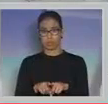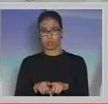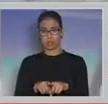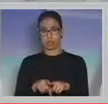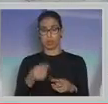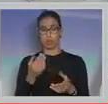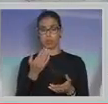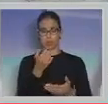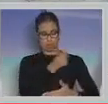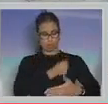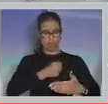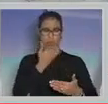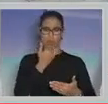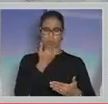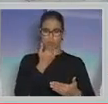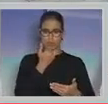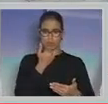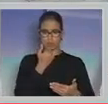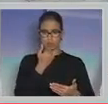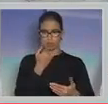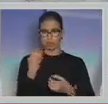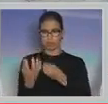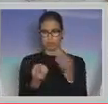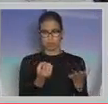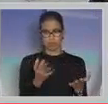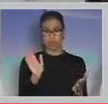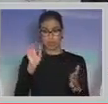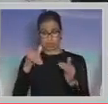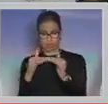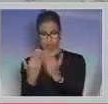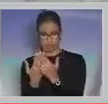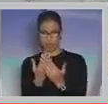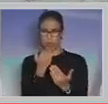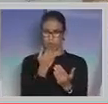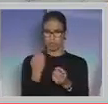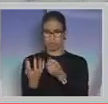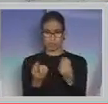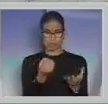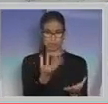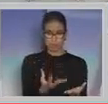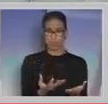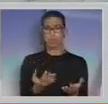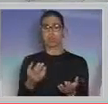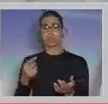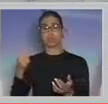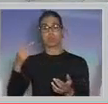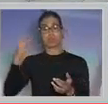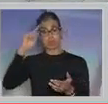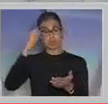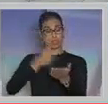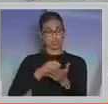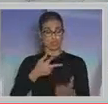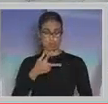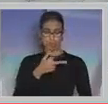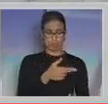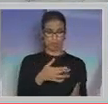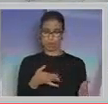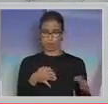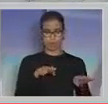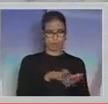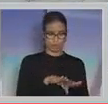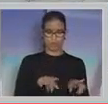para merenda escolar faz e nas escolas da rede Municipal então e parece que com os cortes orçamentários